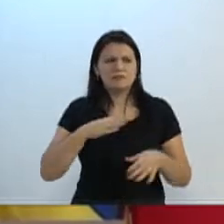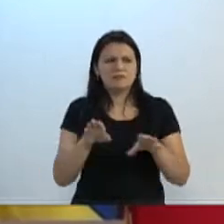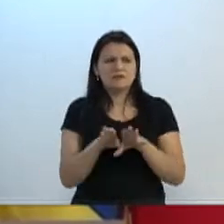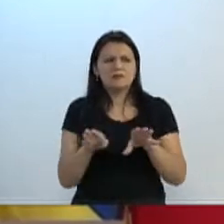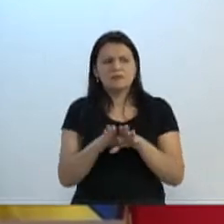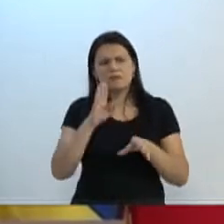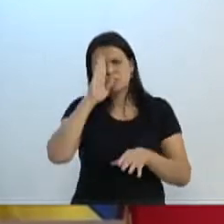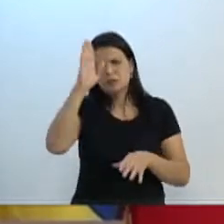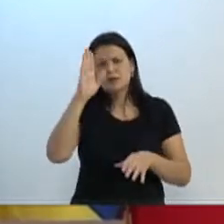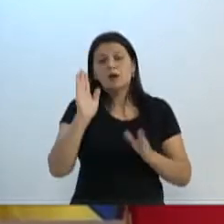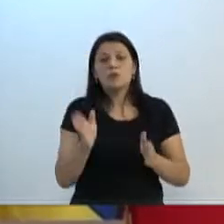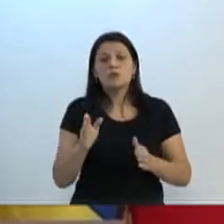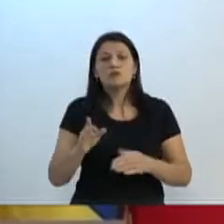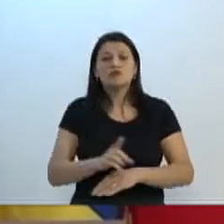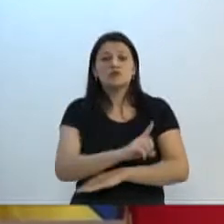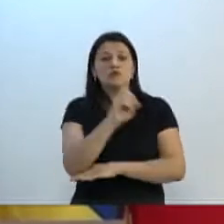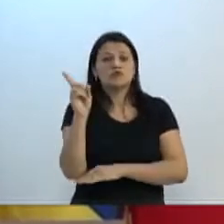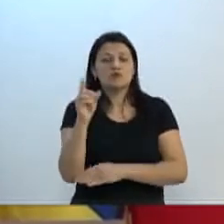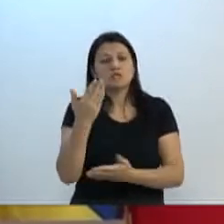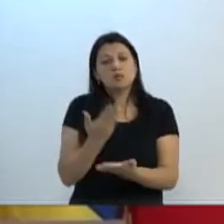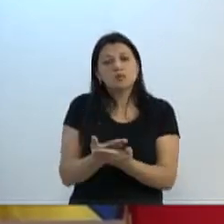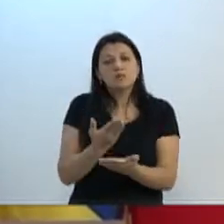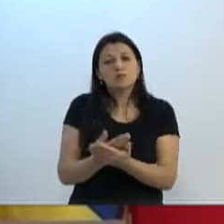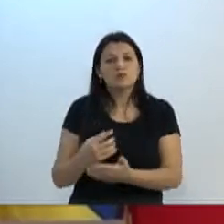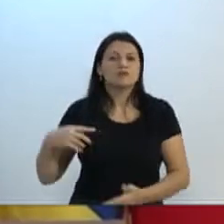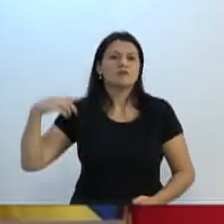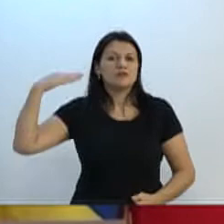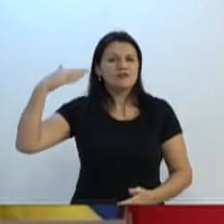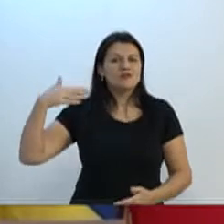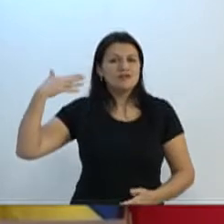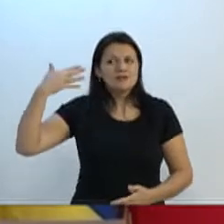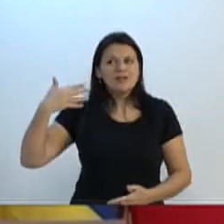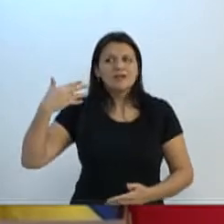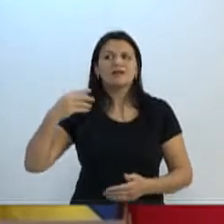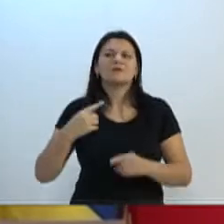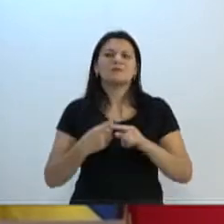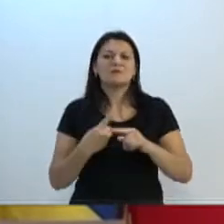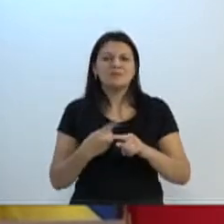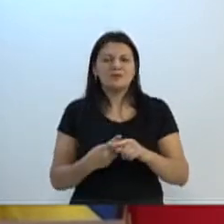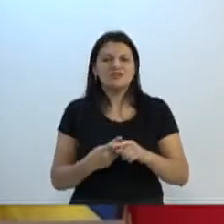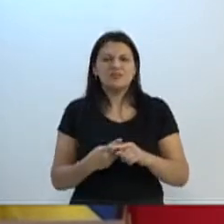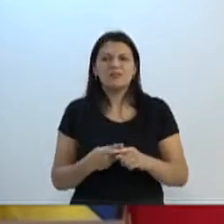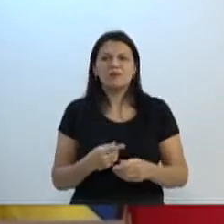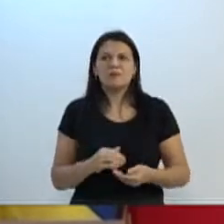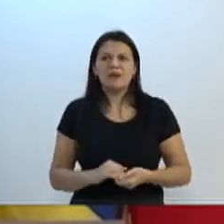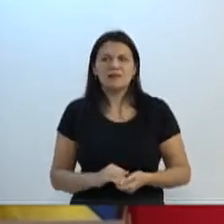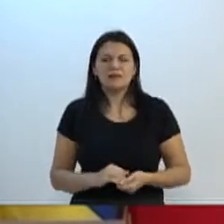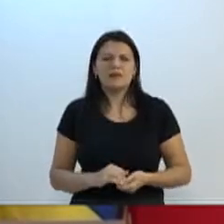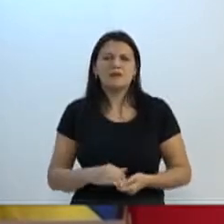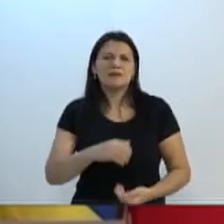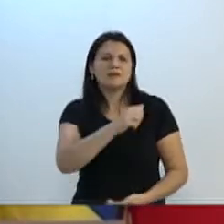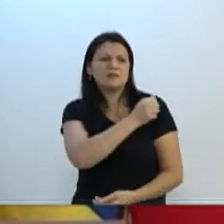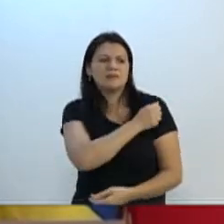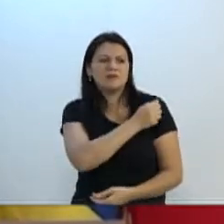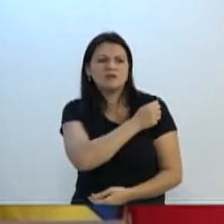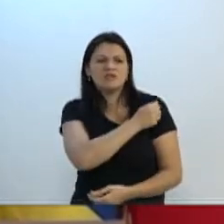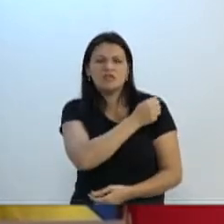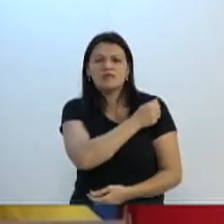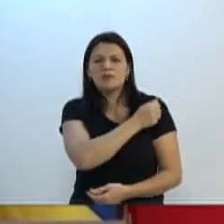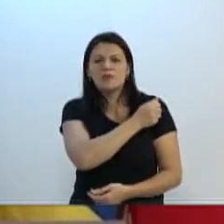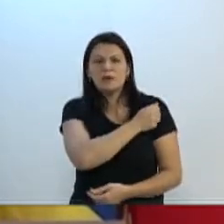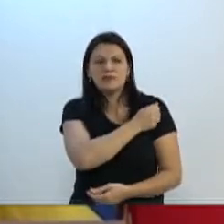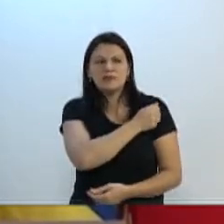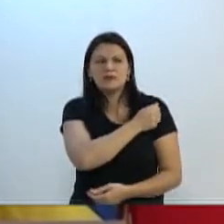dia do estudante de Direito, eu que sou professor, então aproveito para saudar aqui os acadêmicos, os alunos, e também dizer que tem uma discussão